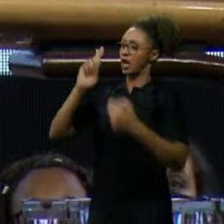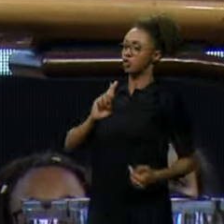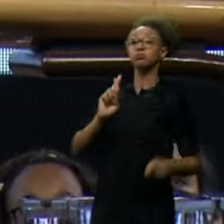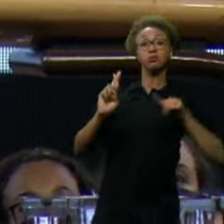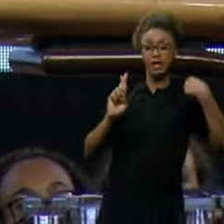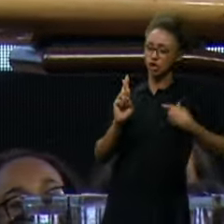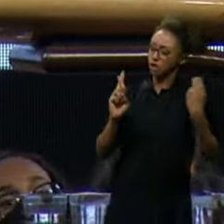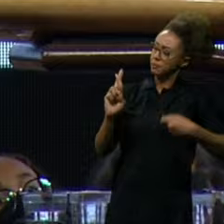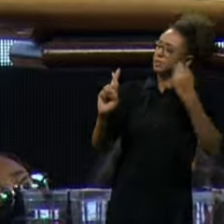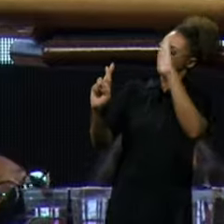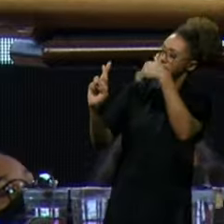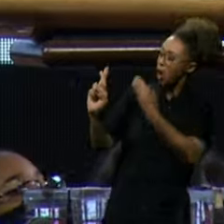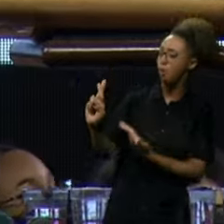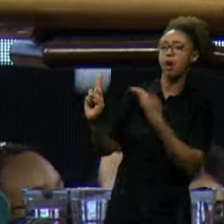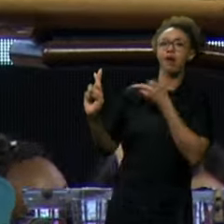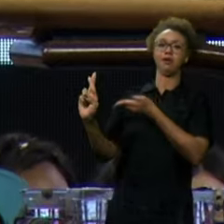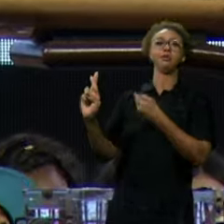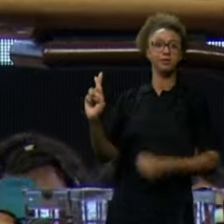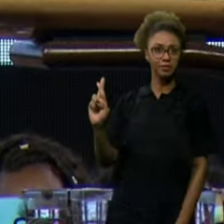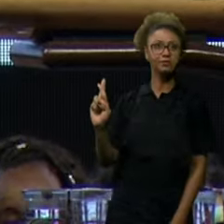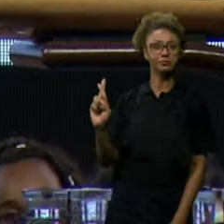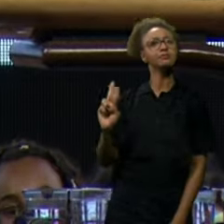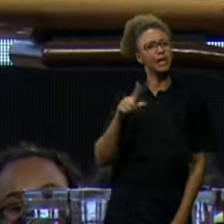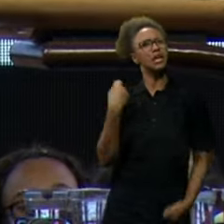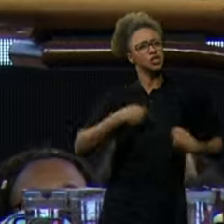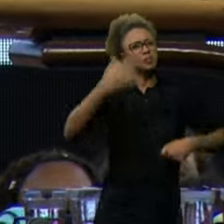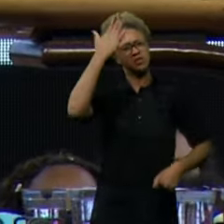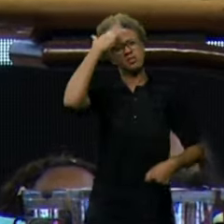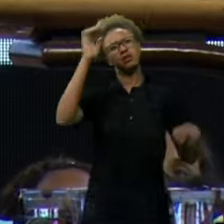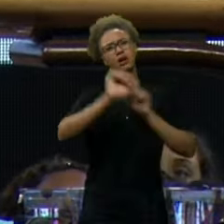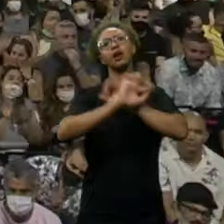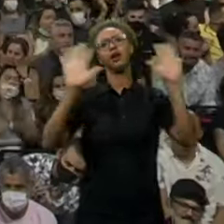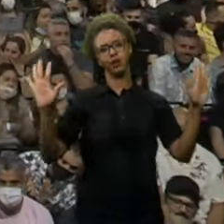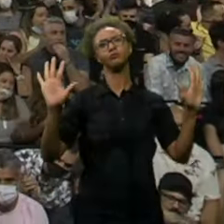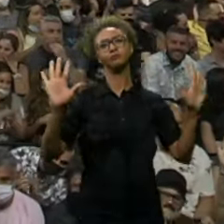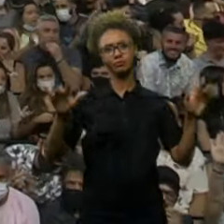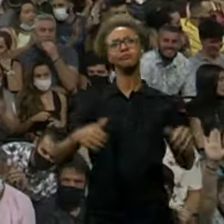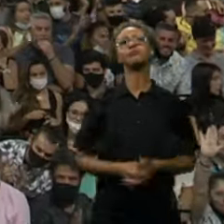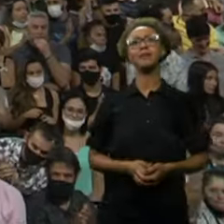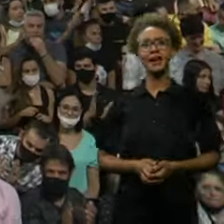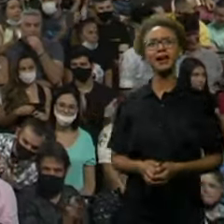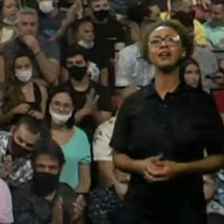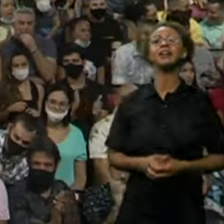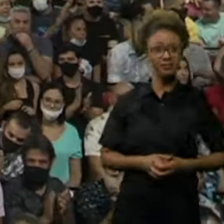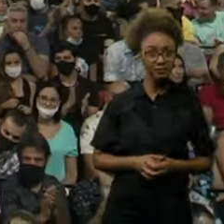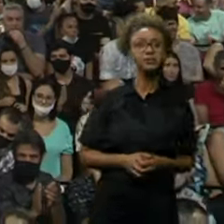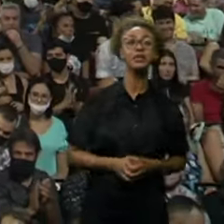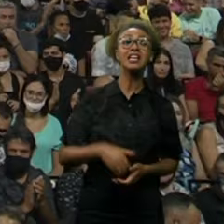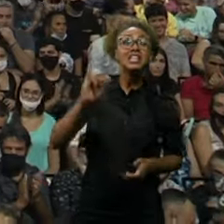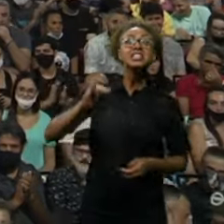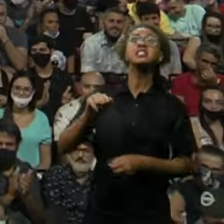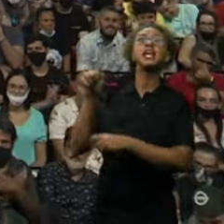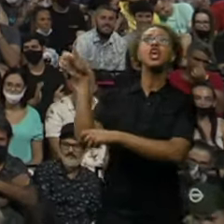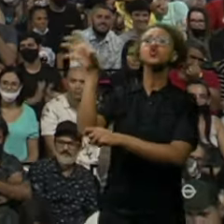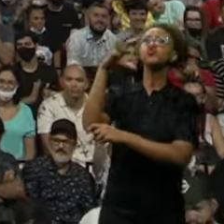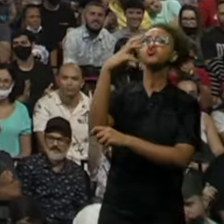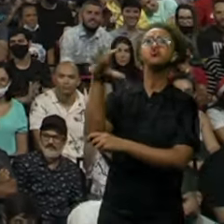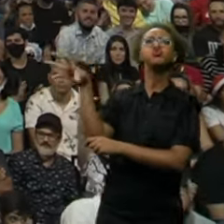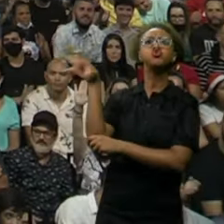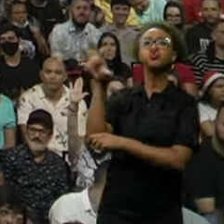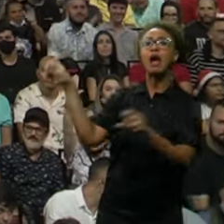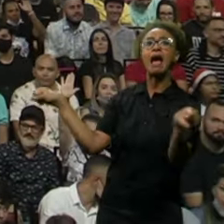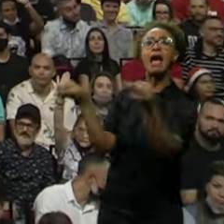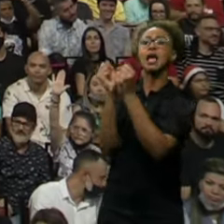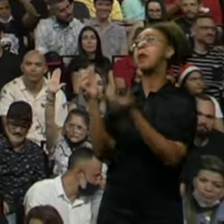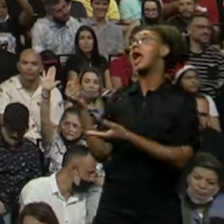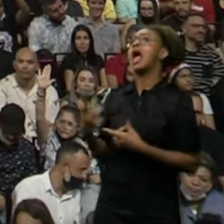honra já tá na hora da gente entender isso quando ventilador tá quebrado você não dá para Missões